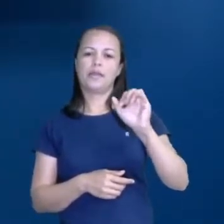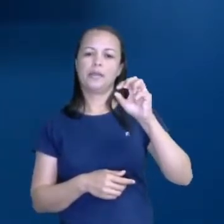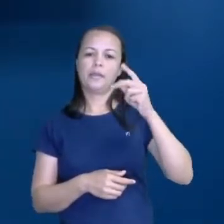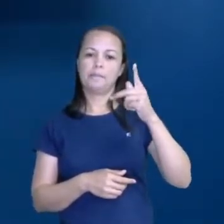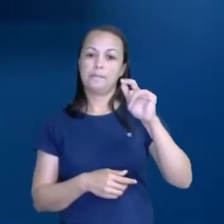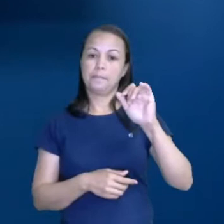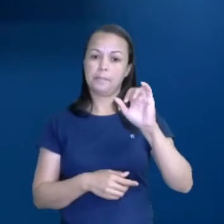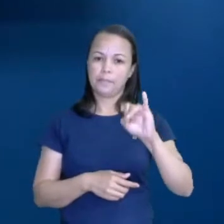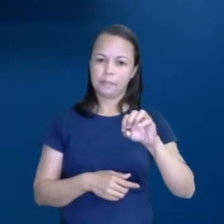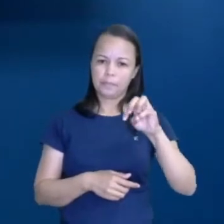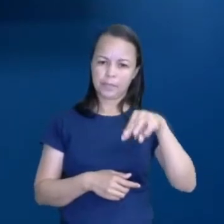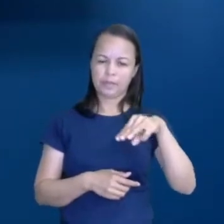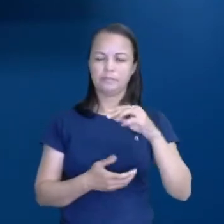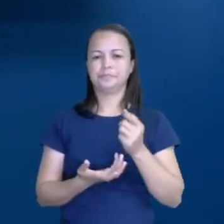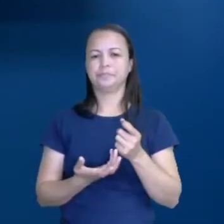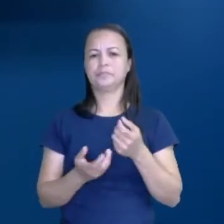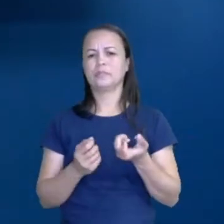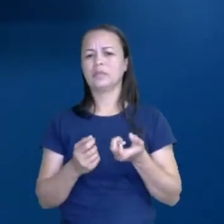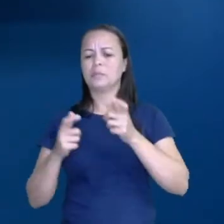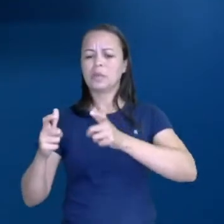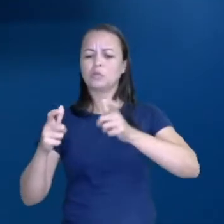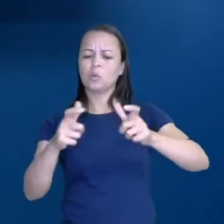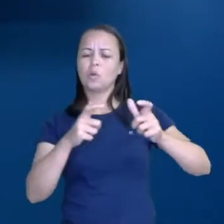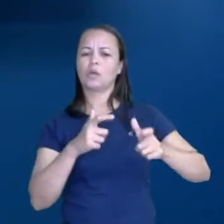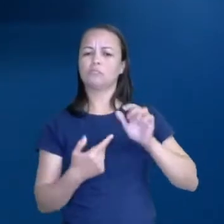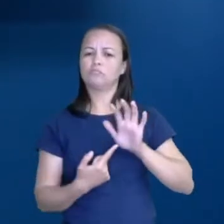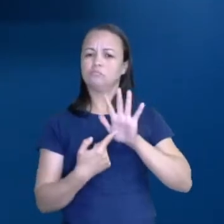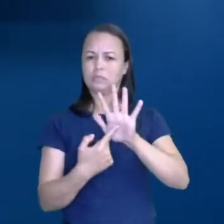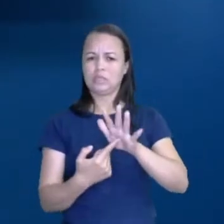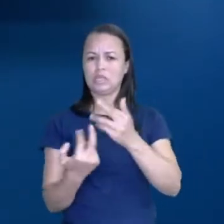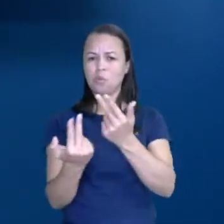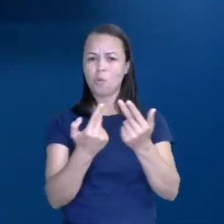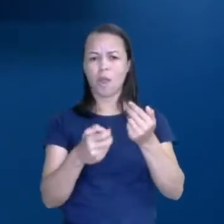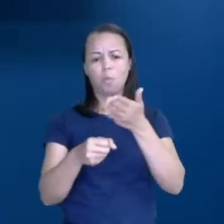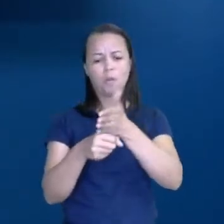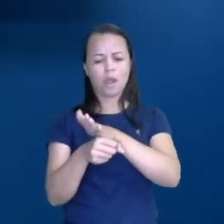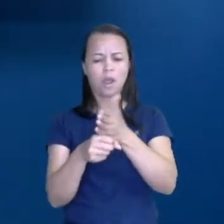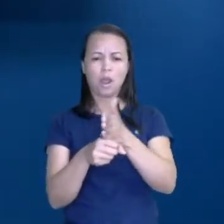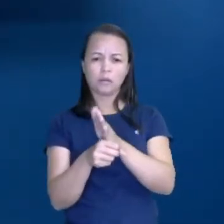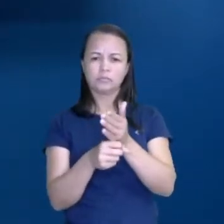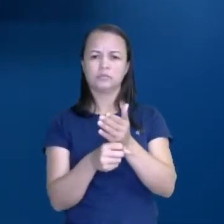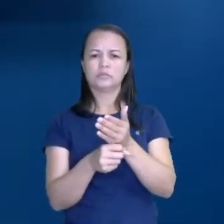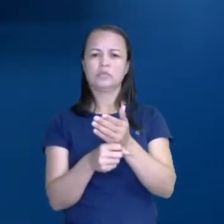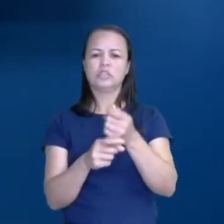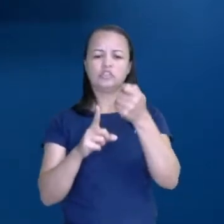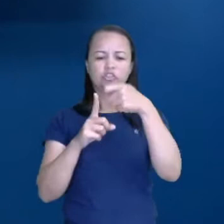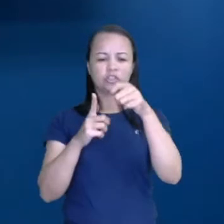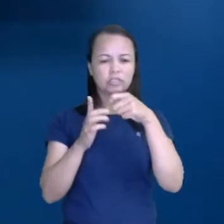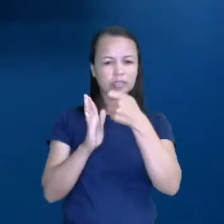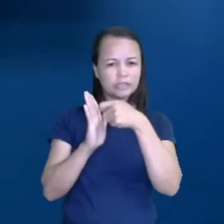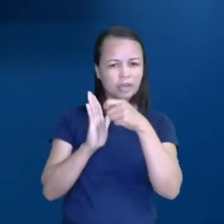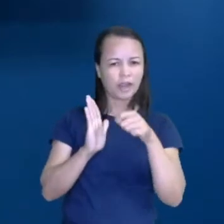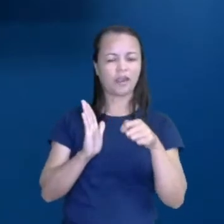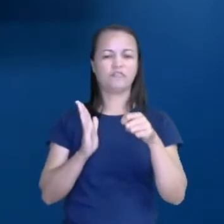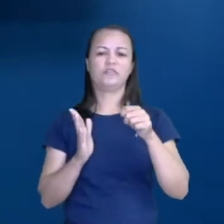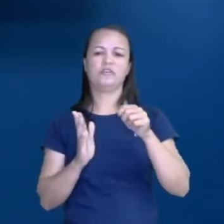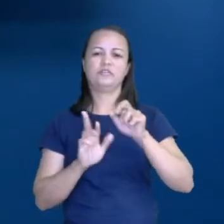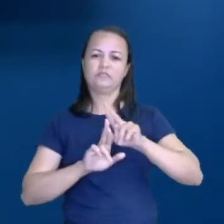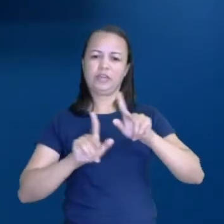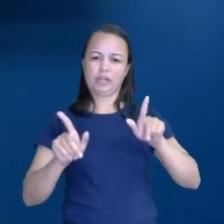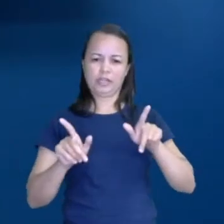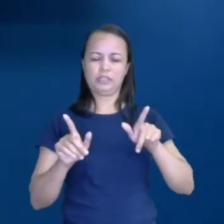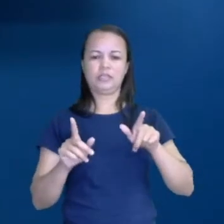do local em que vai se apresentar, mas é a mesma coisa. Se escreve de forma diferente, se pronuncia de